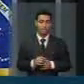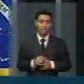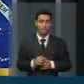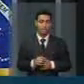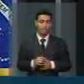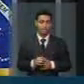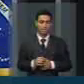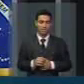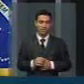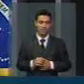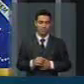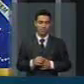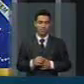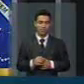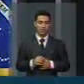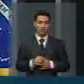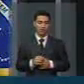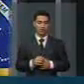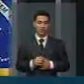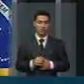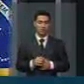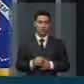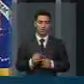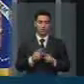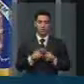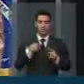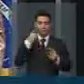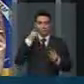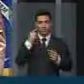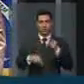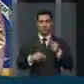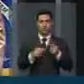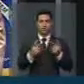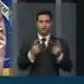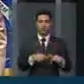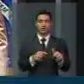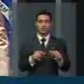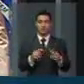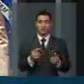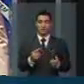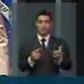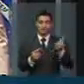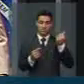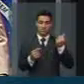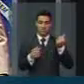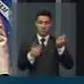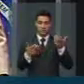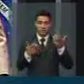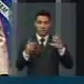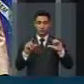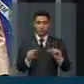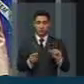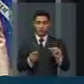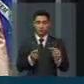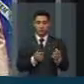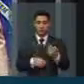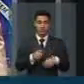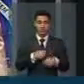literalmente, que não concorda com políticas de combate à inflação que olhem a questão da redução do crescimento